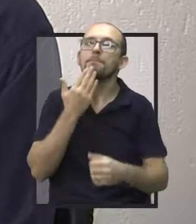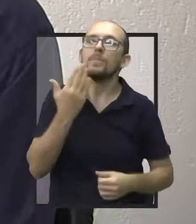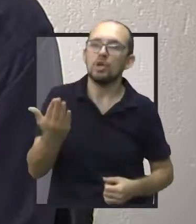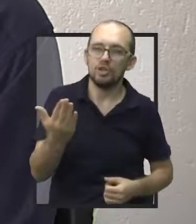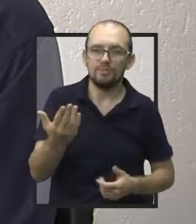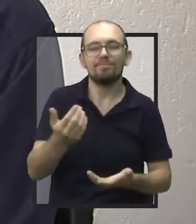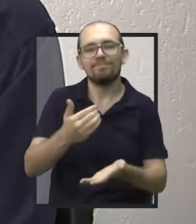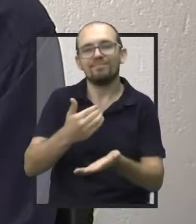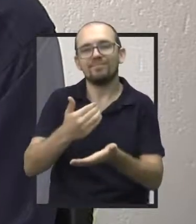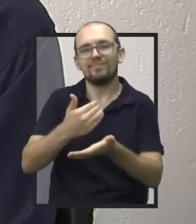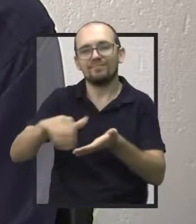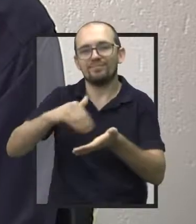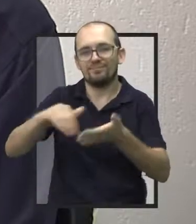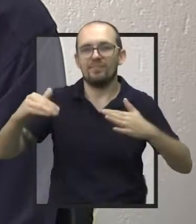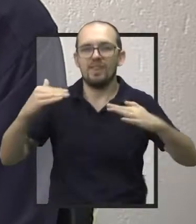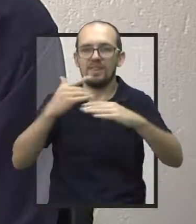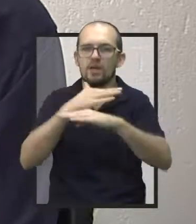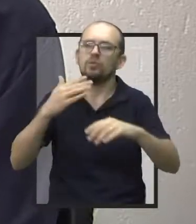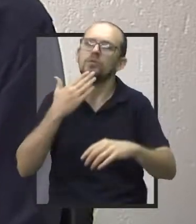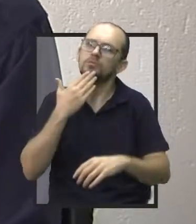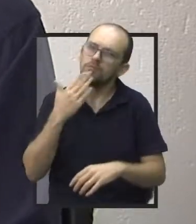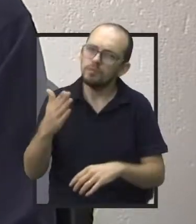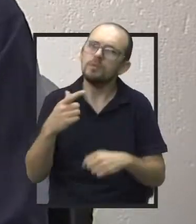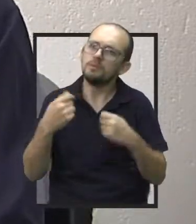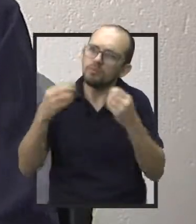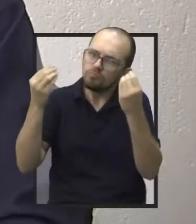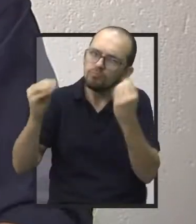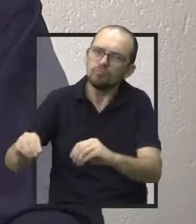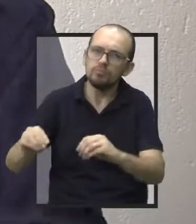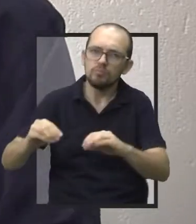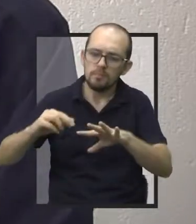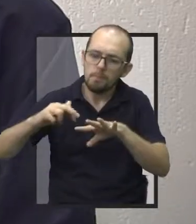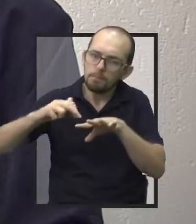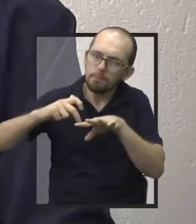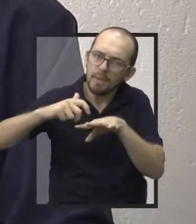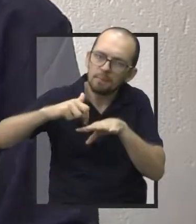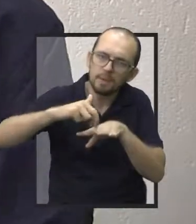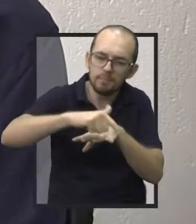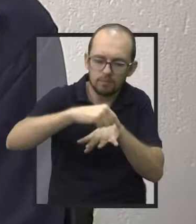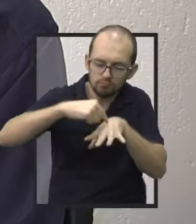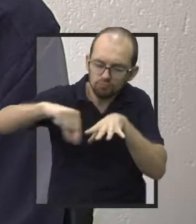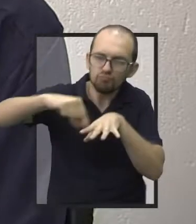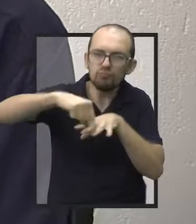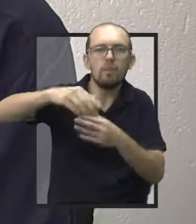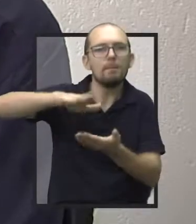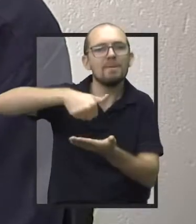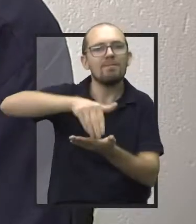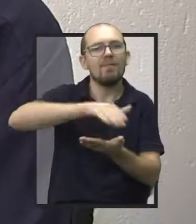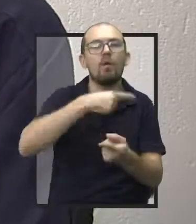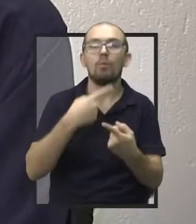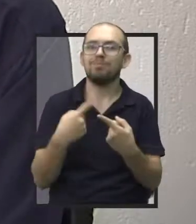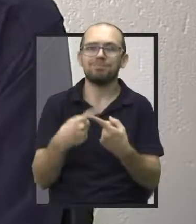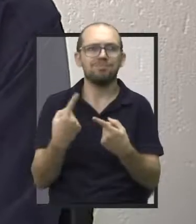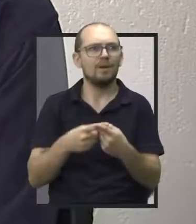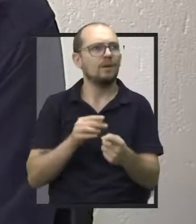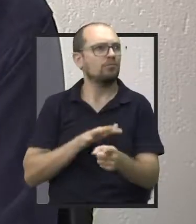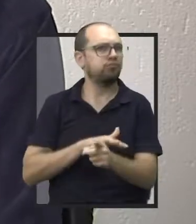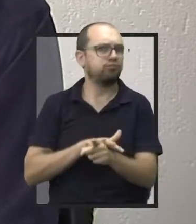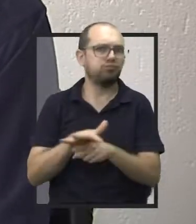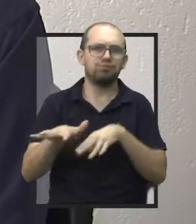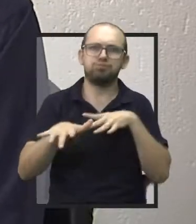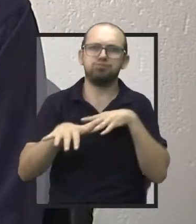de trânsito que coloque ali uma faixa de pedestre que sinalize aquele espaço ali até porque o fluxo de pessoas é muito